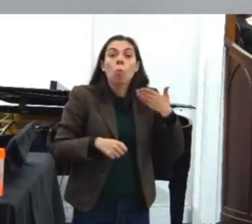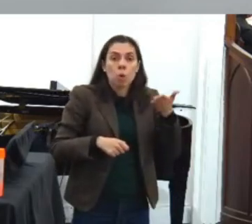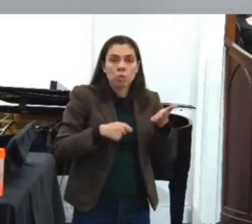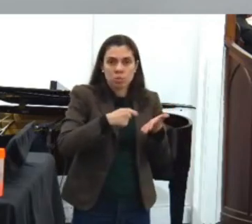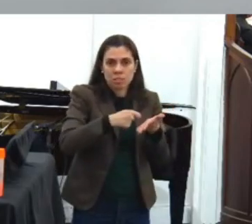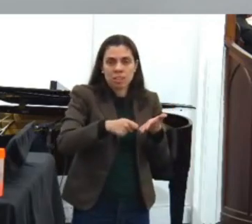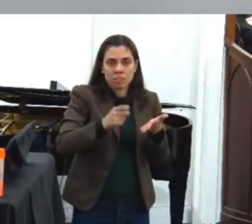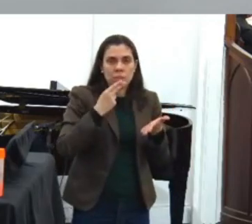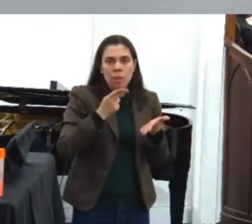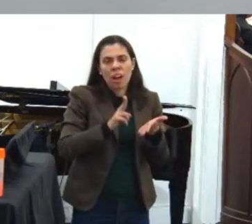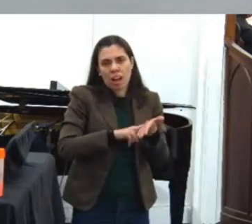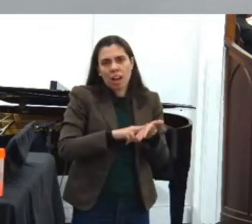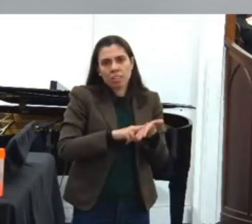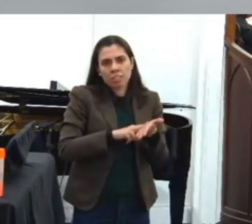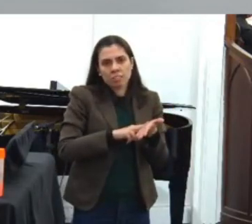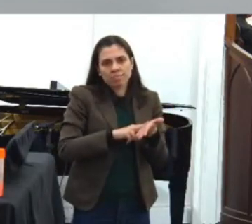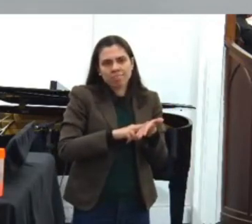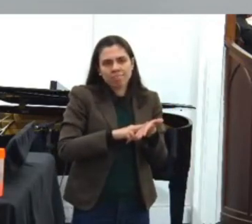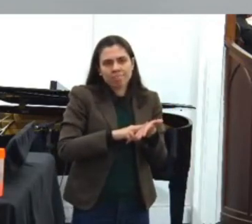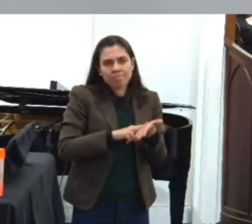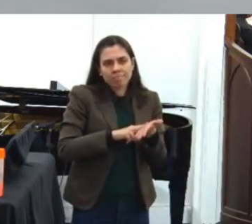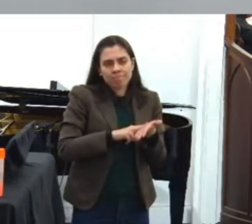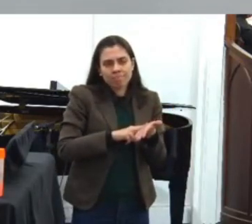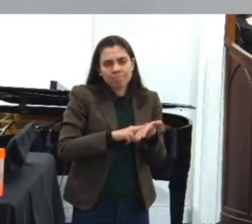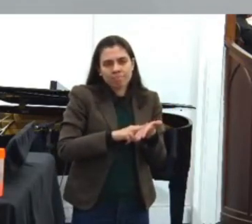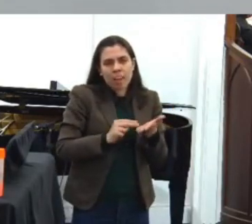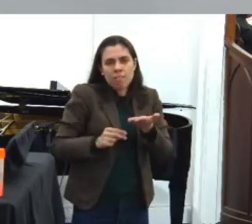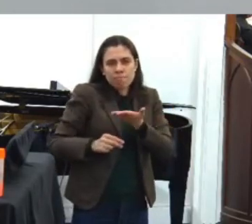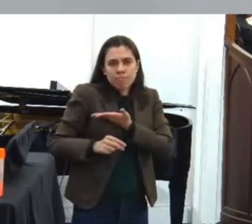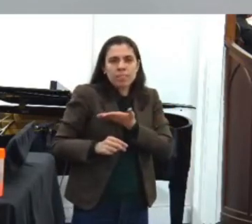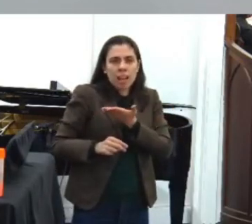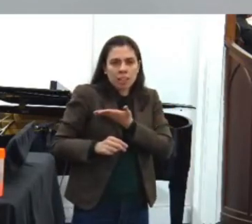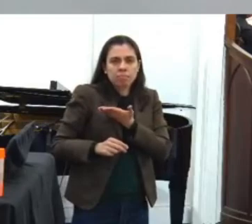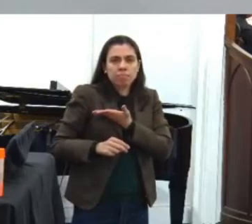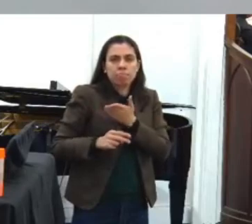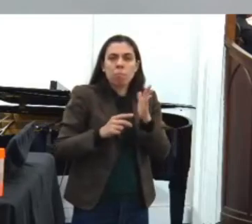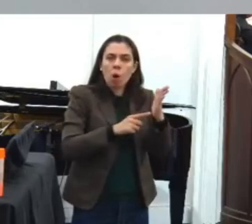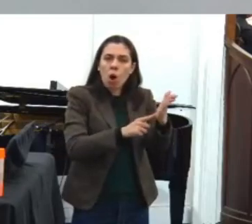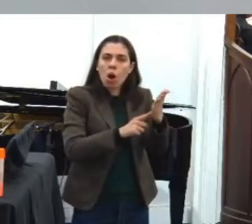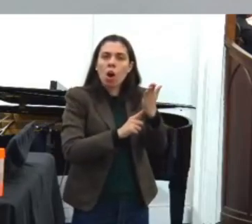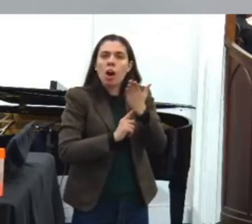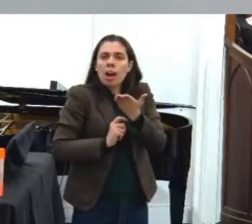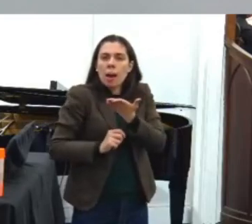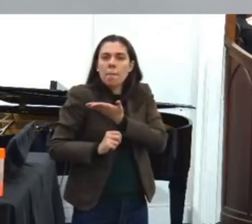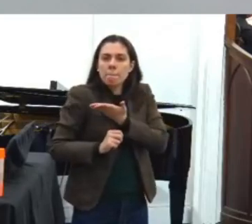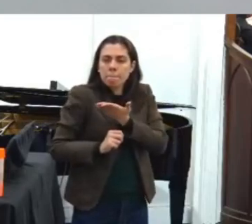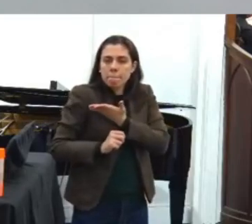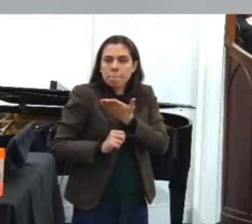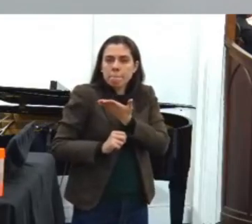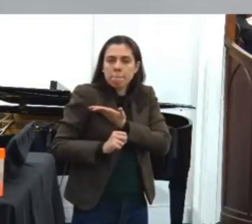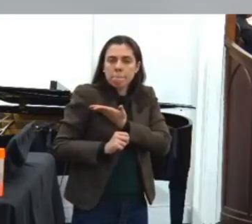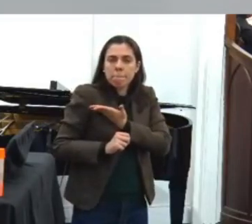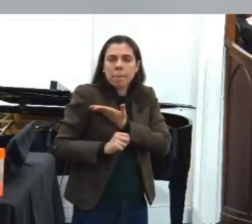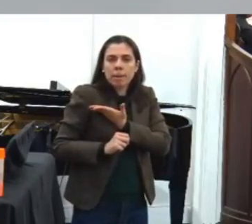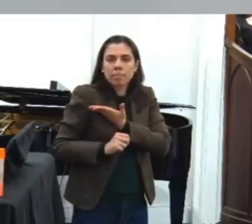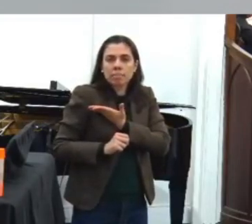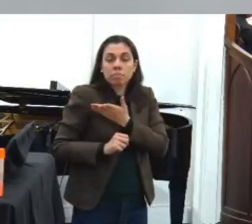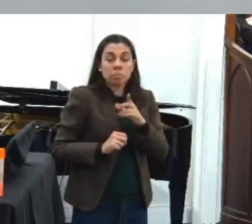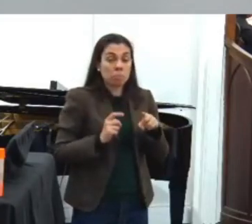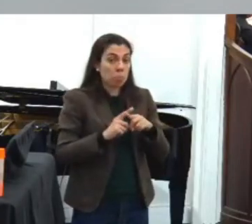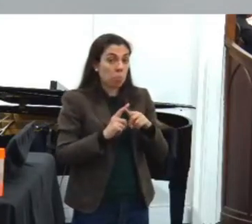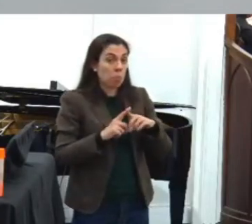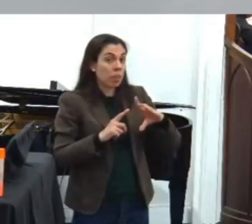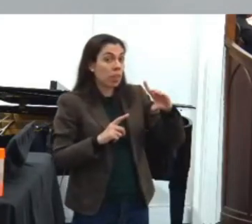é algo pessoal. É algo que revela o caráter do nosso supremo